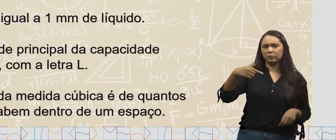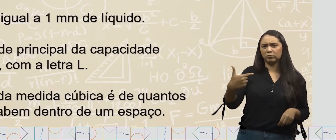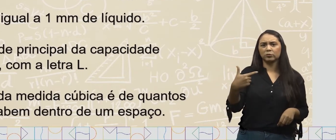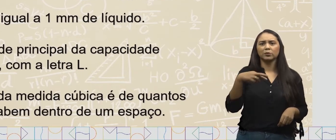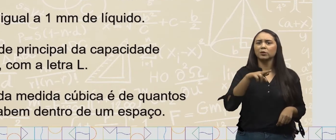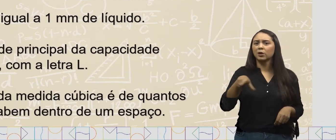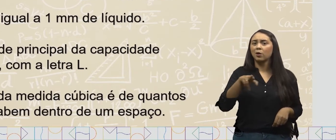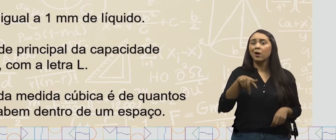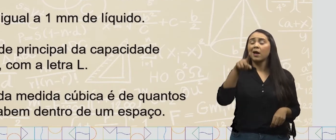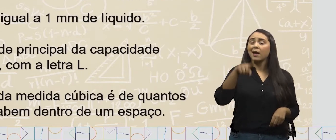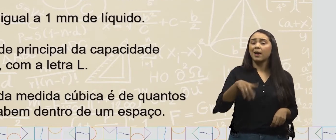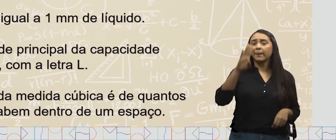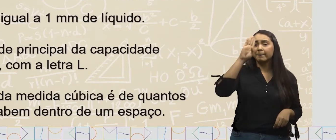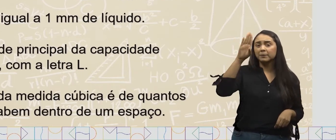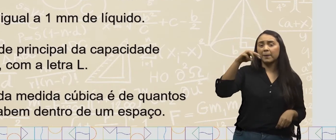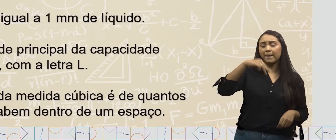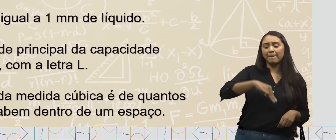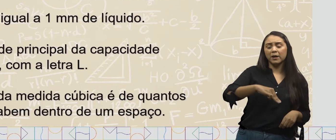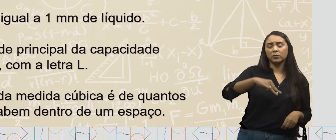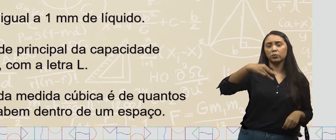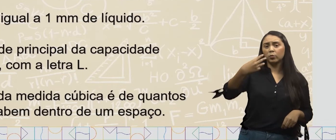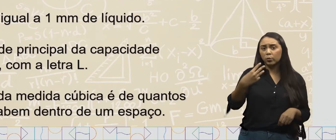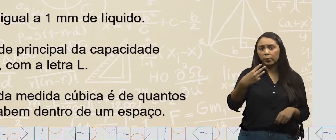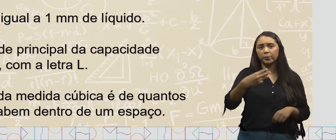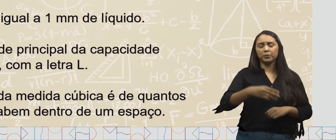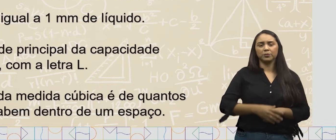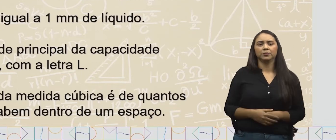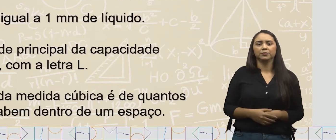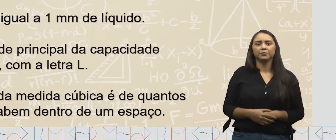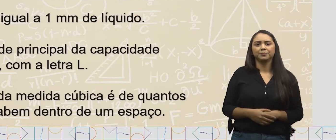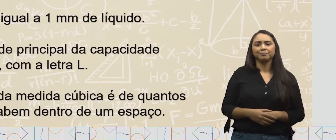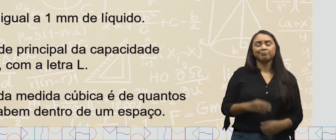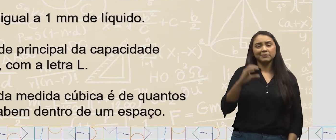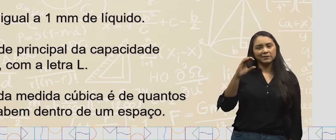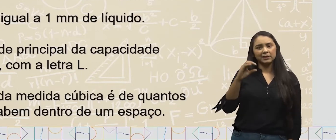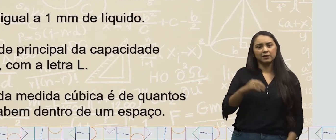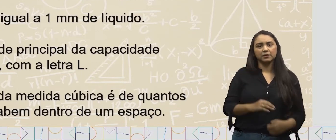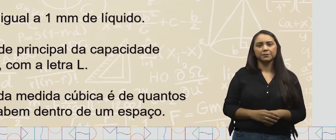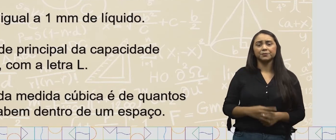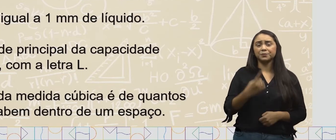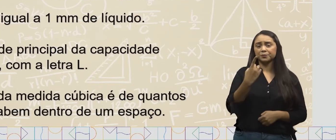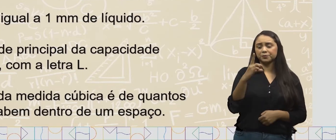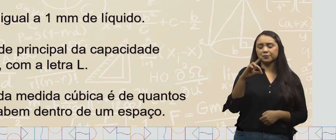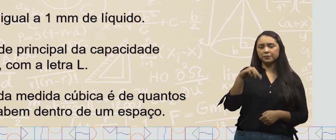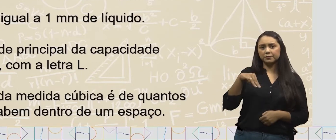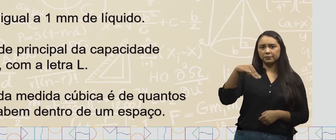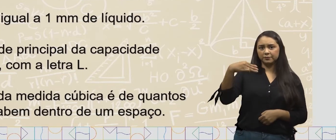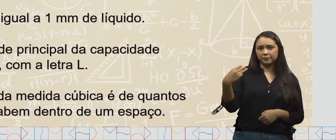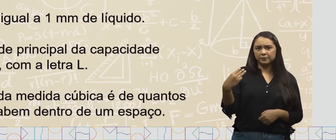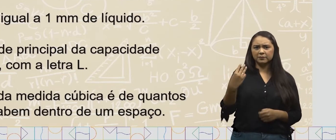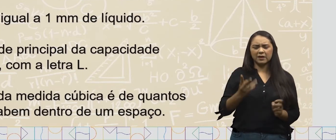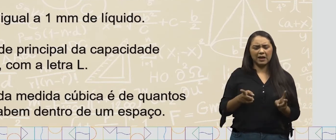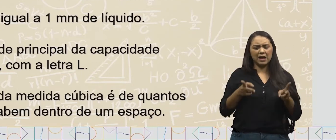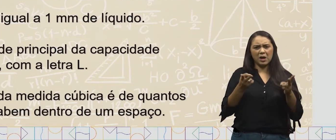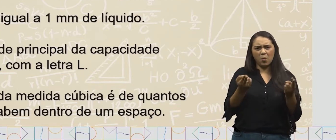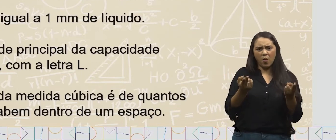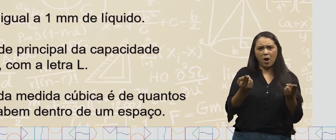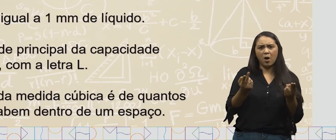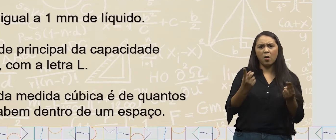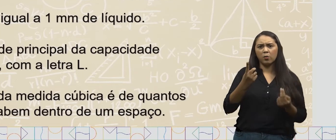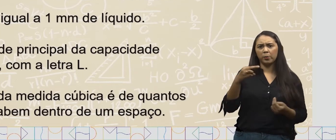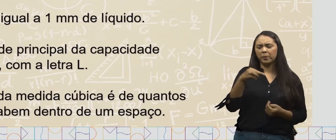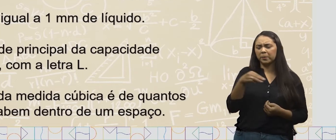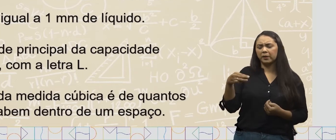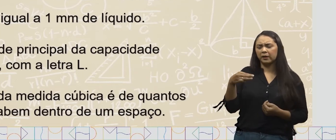metro cúbico. Letra C. 1 decímetro cúbico é igual a 1 milímetro de